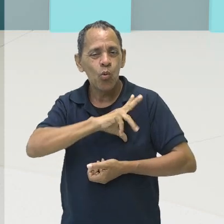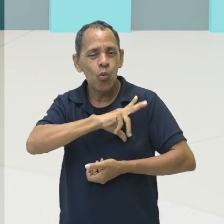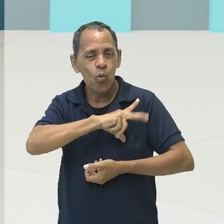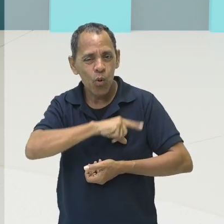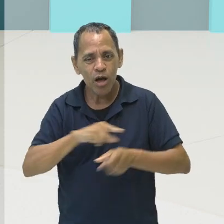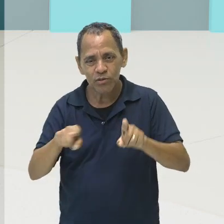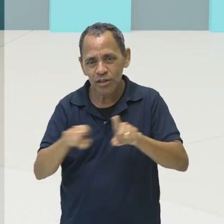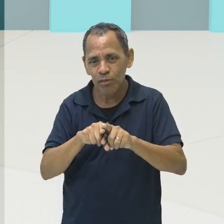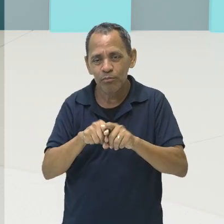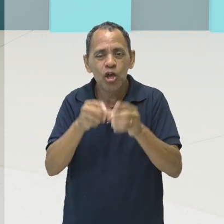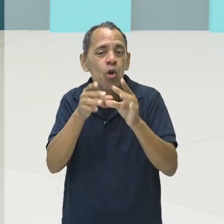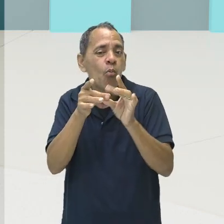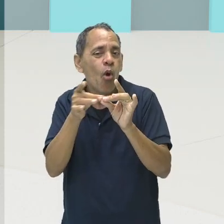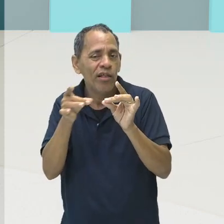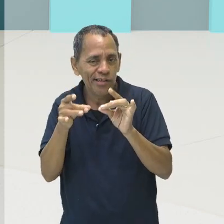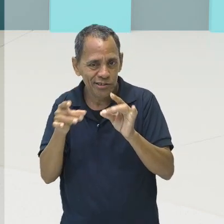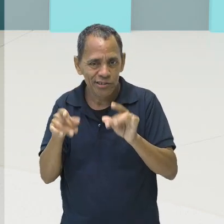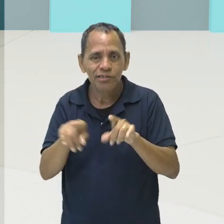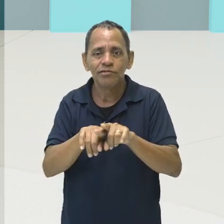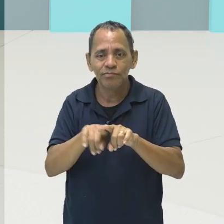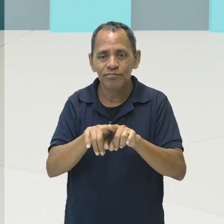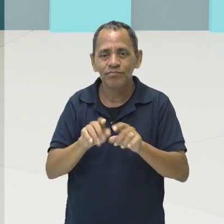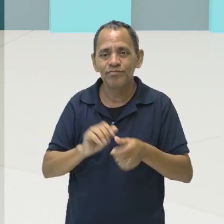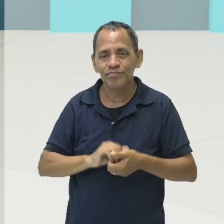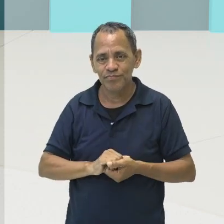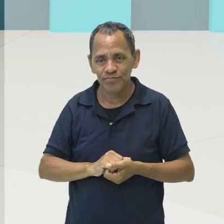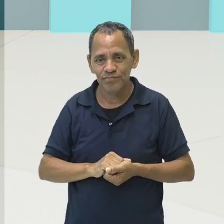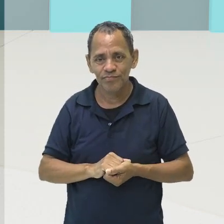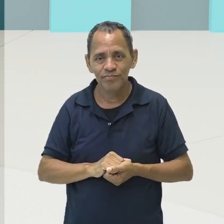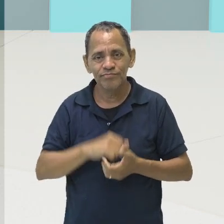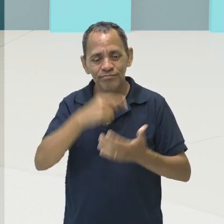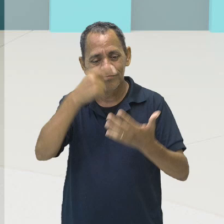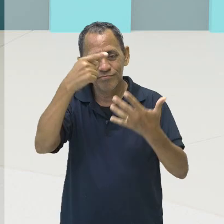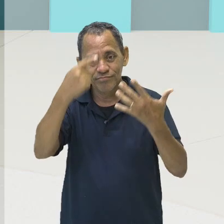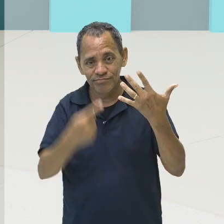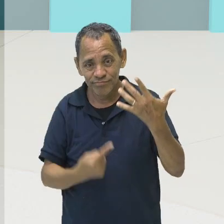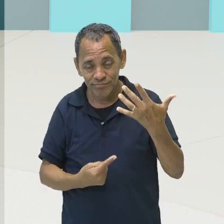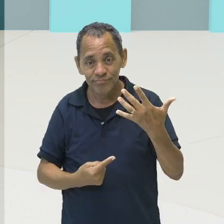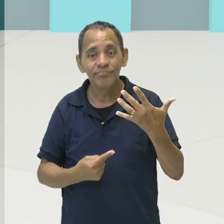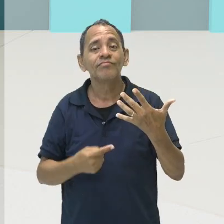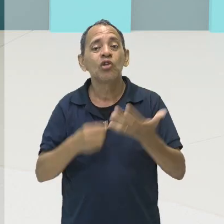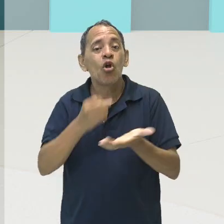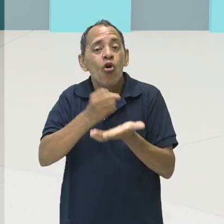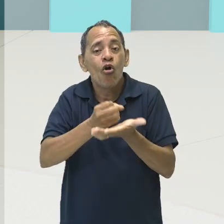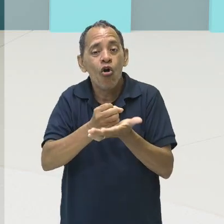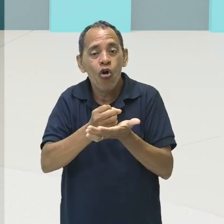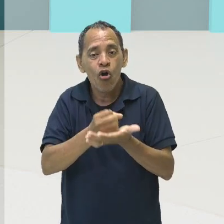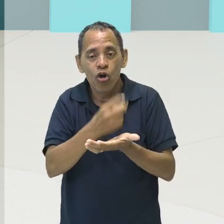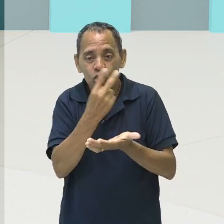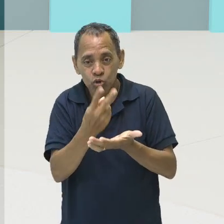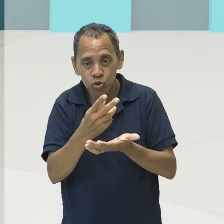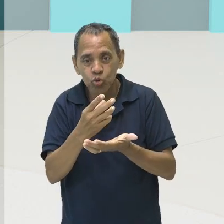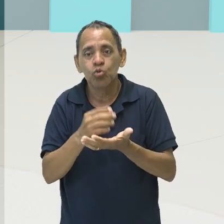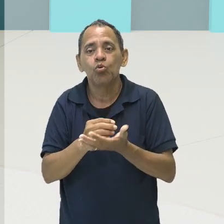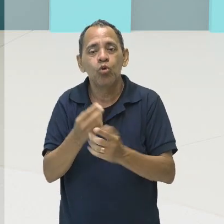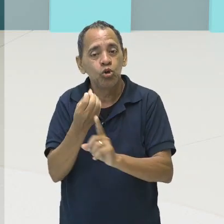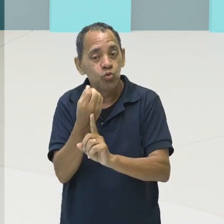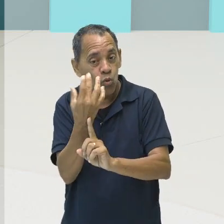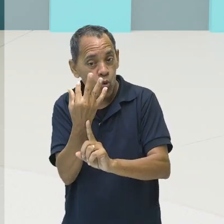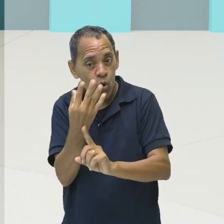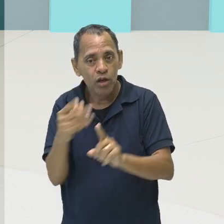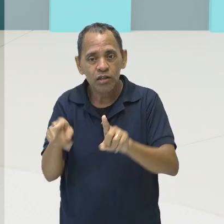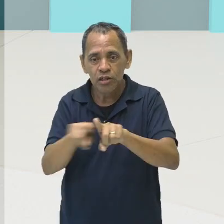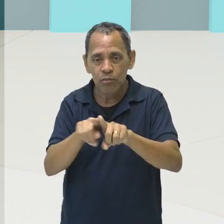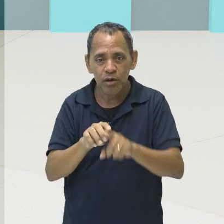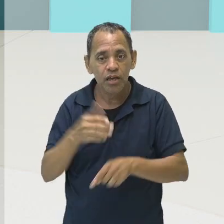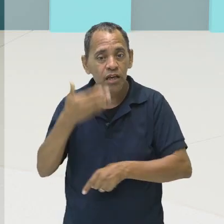chocolate molhadinho, né? Uma receita aí. Ingredientes: 2 xícaras de farinha de trigo, 2 xícaras de açúcar, 1